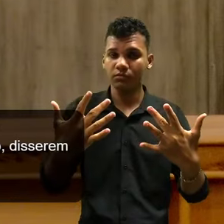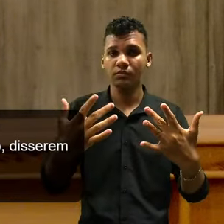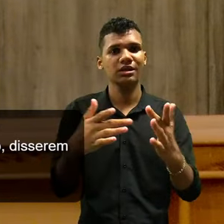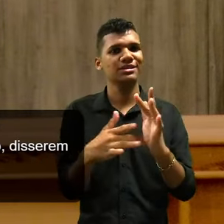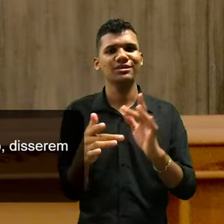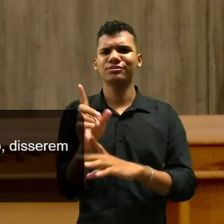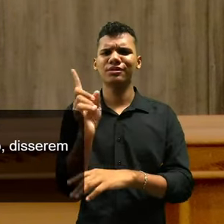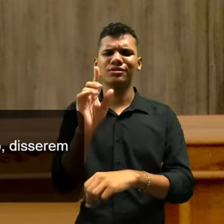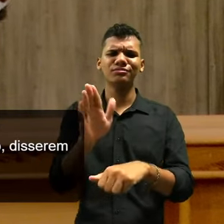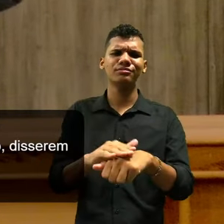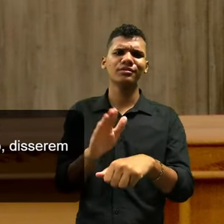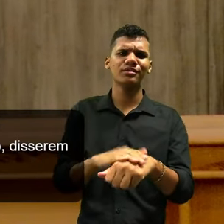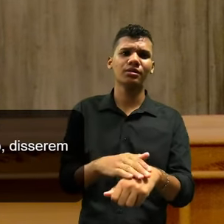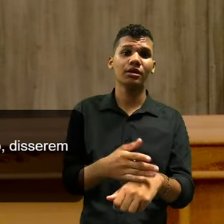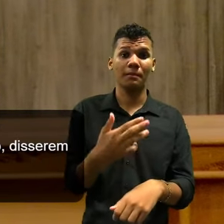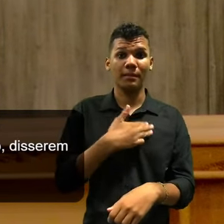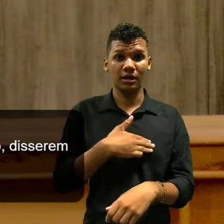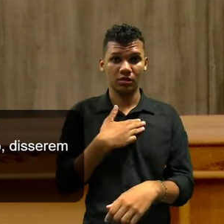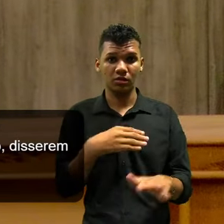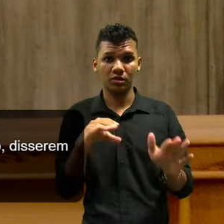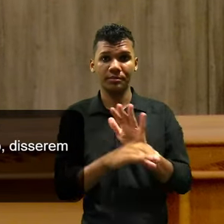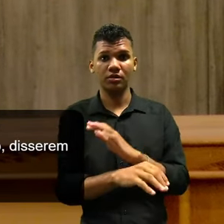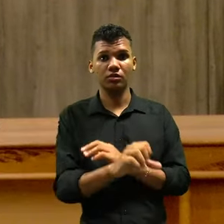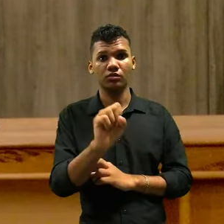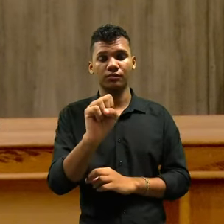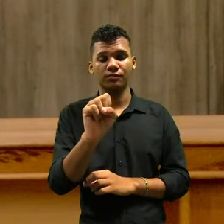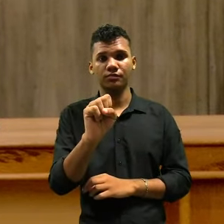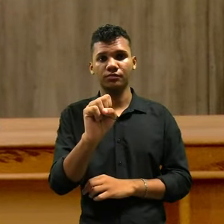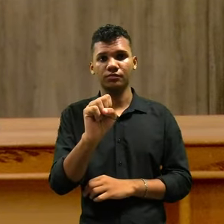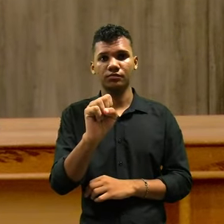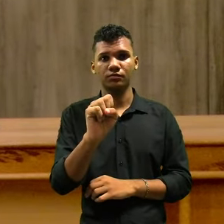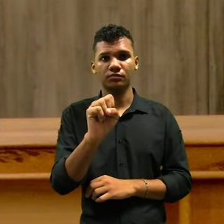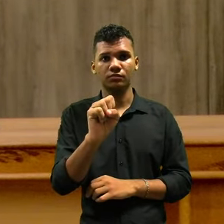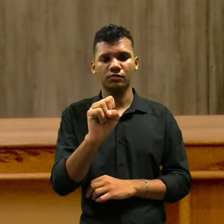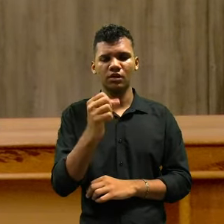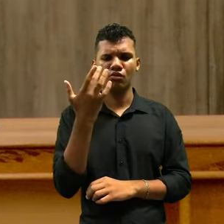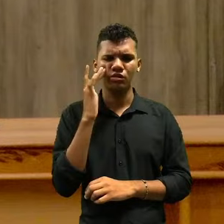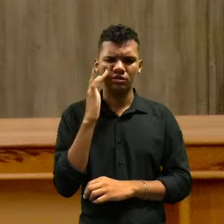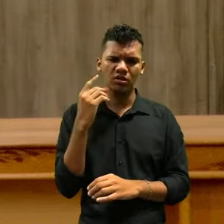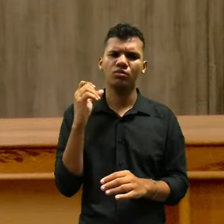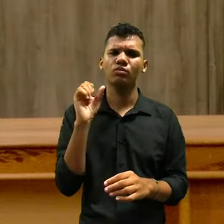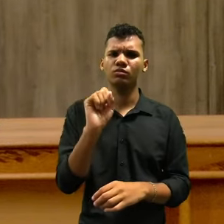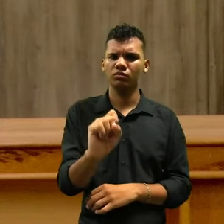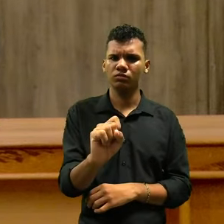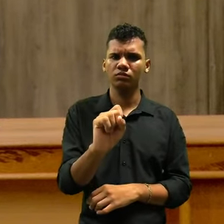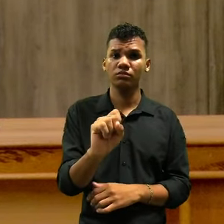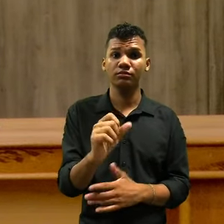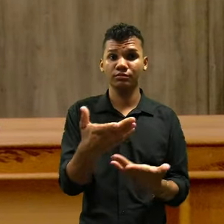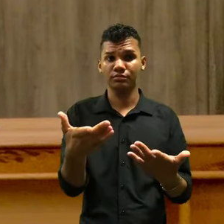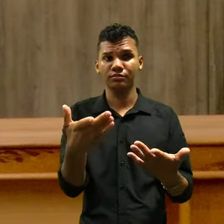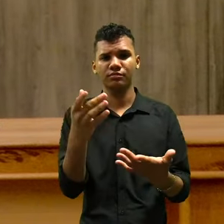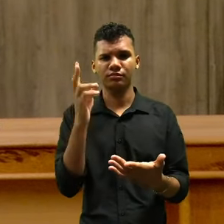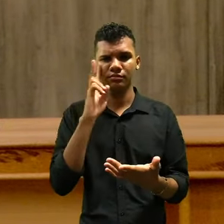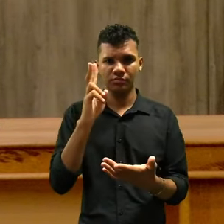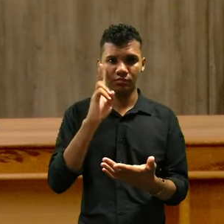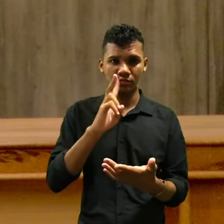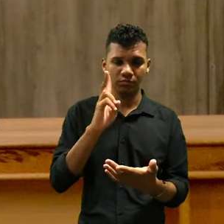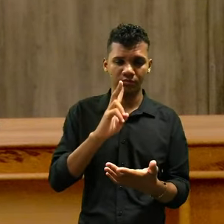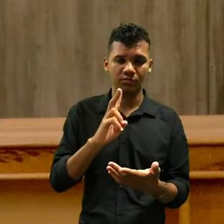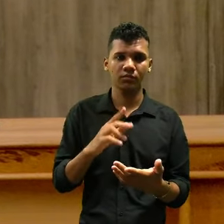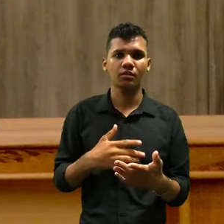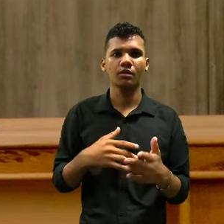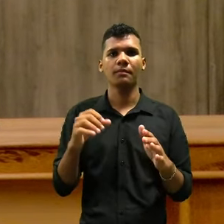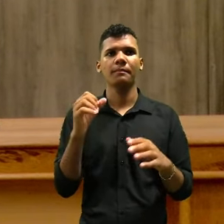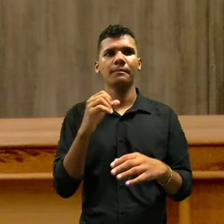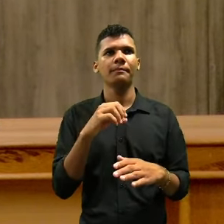chamando tá lá em Mateus 8 parece que vê lá Jorge é o oito os obreiros pode até lembrar aí é Mateus 8 um